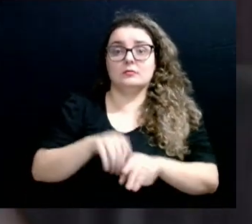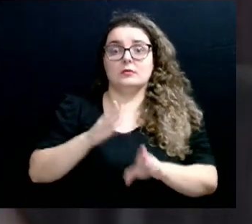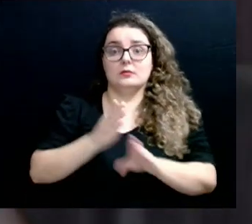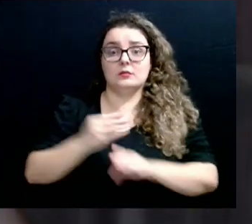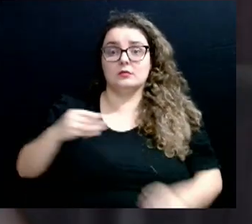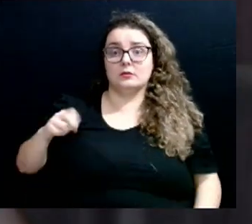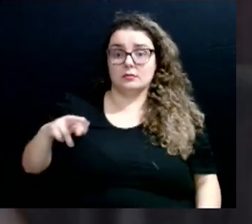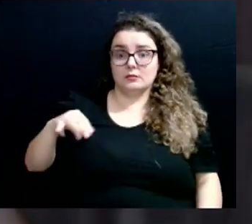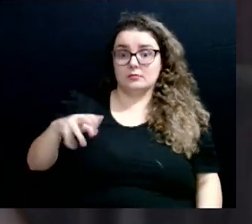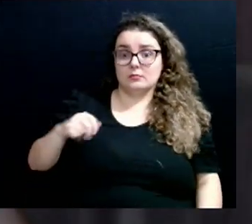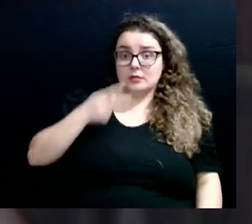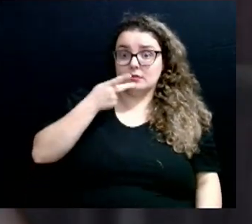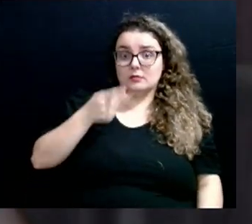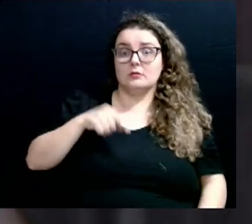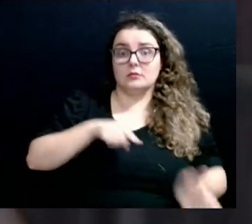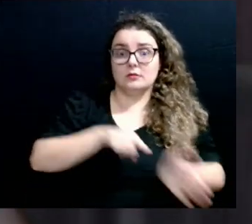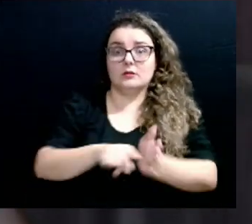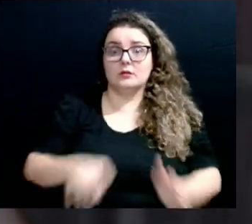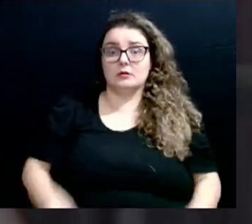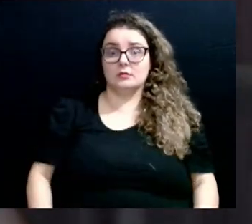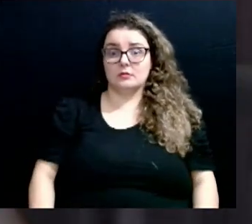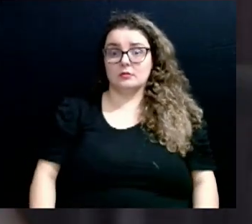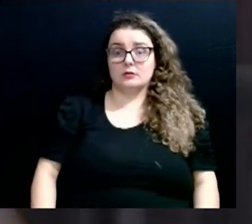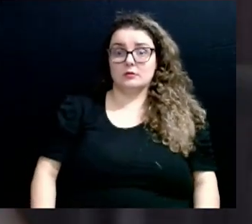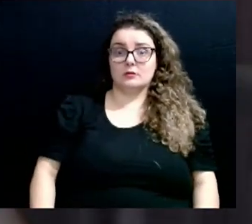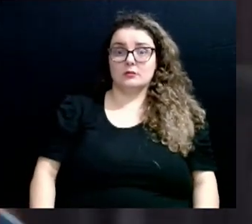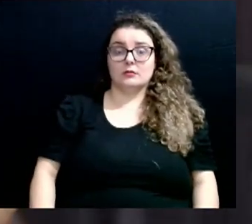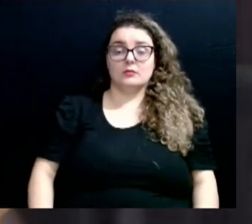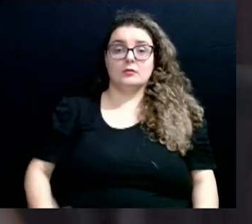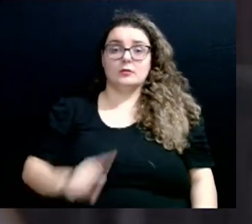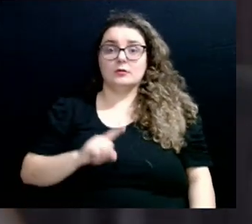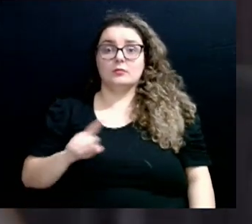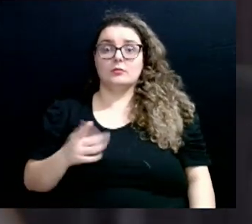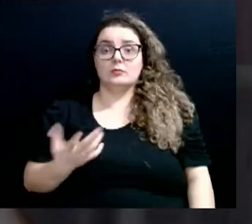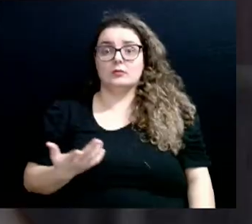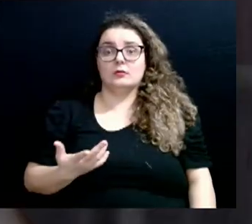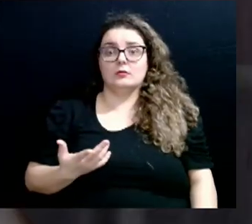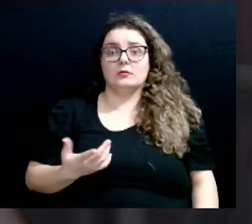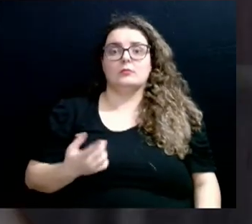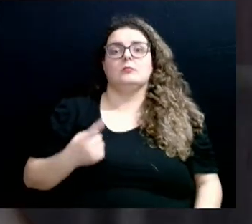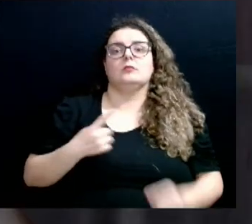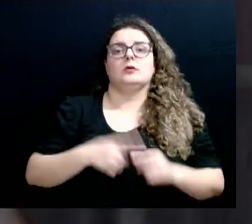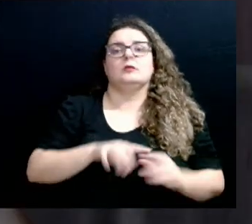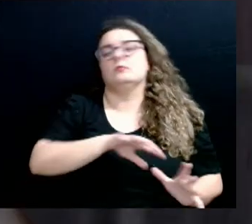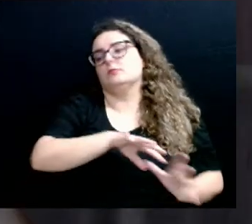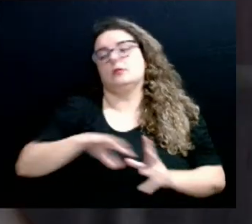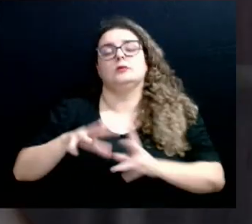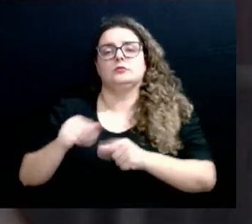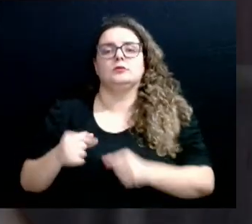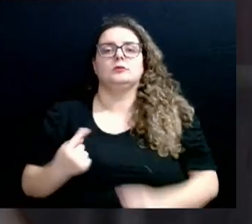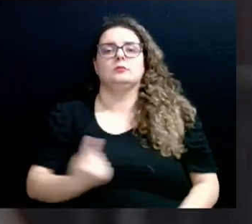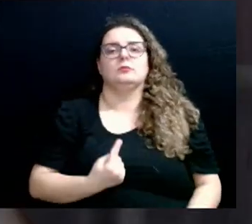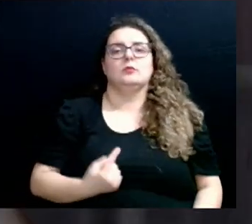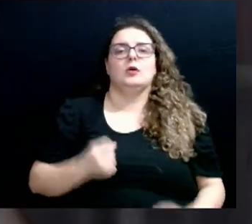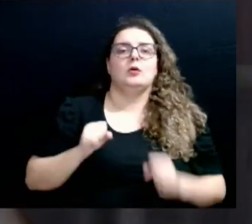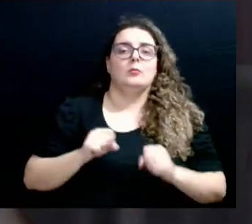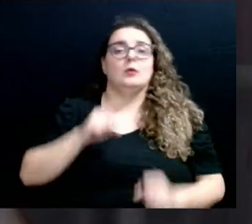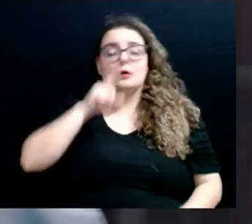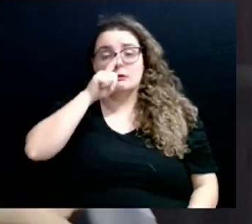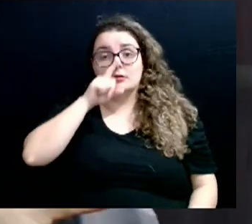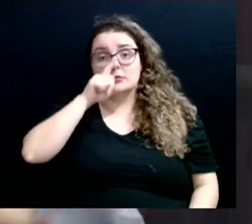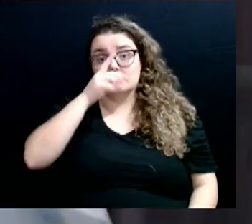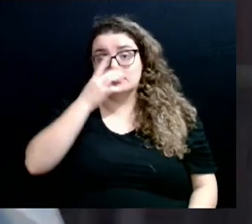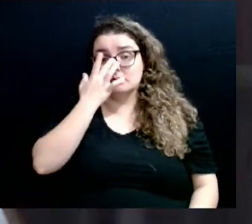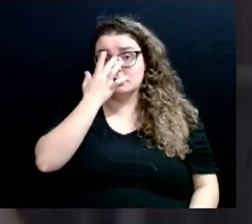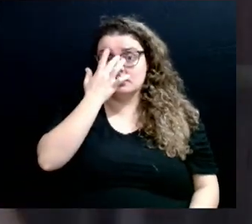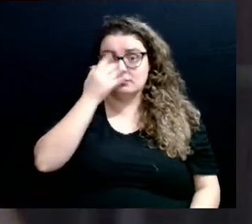nessa pergunta, né? Porque não é o fato, assim, por que tirar de vez, né, se isolar pode ser perigoso? Então, mais do que